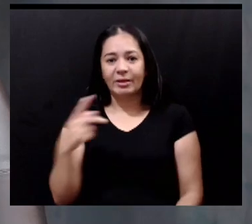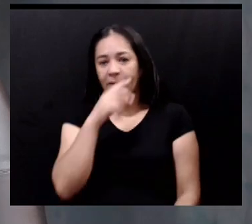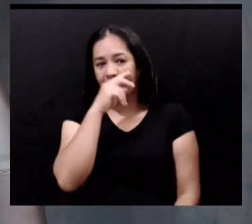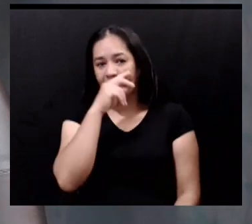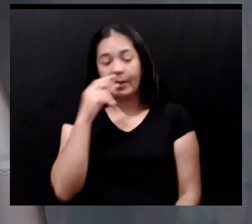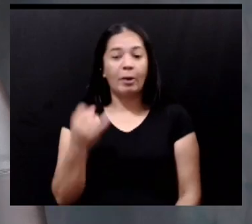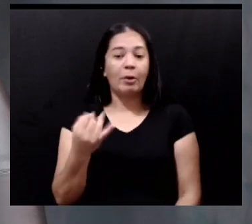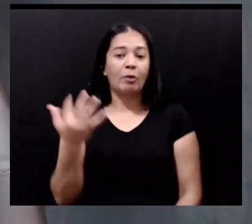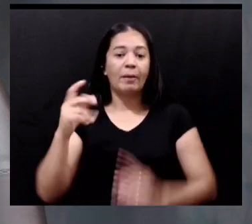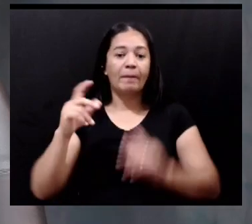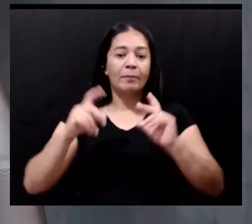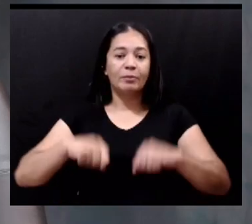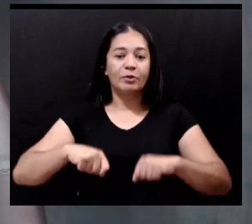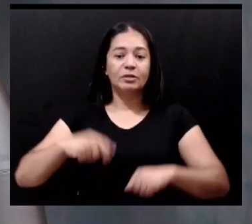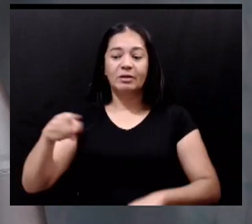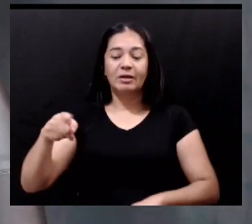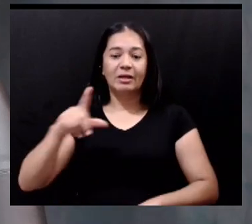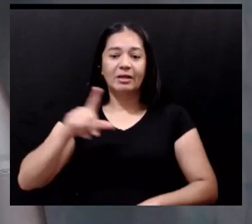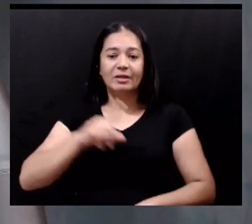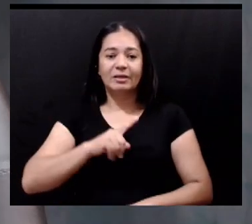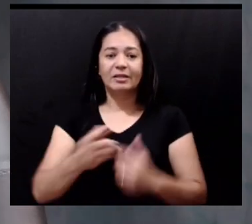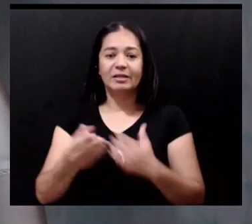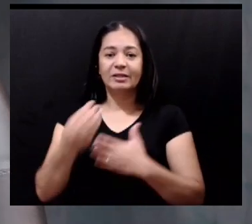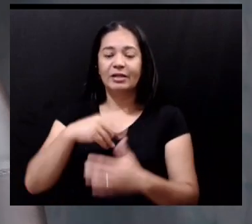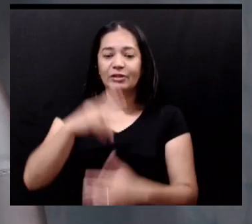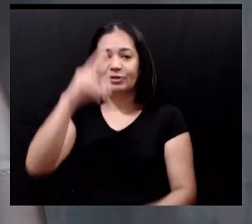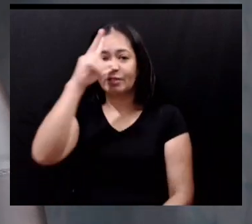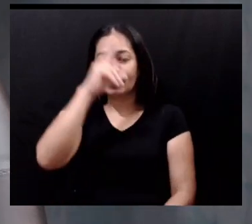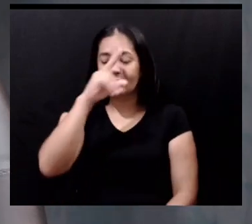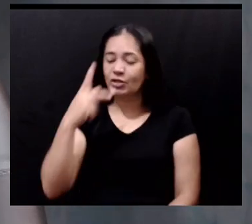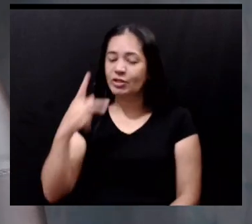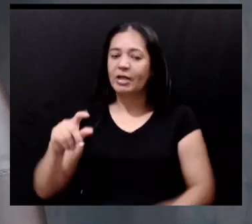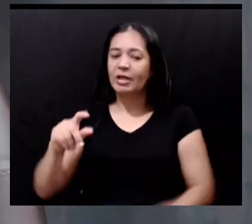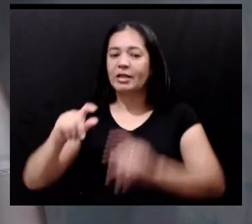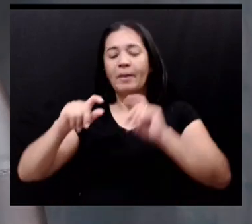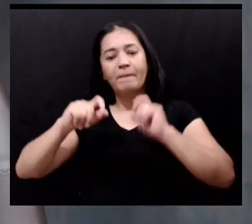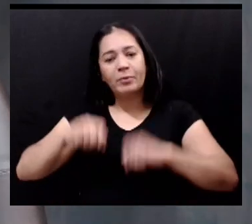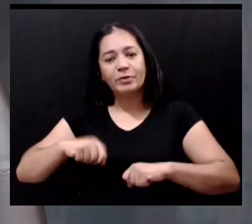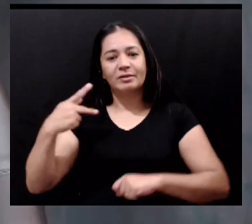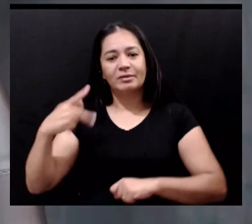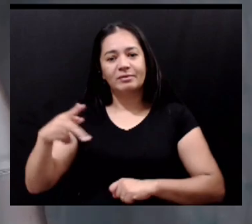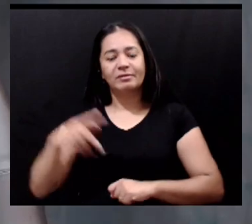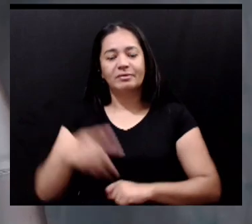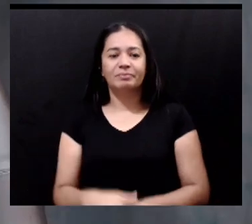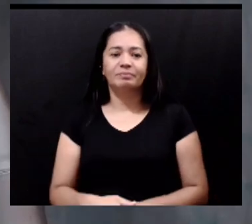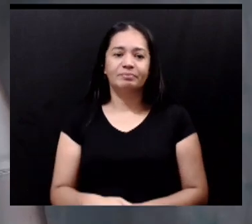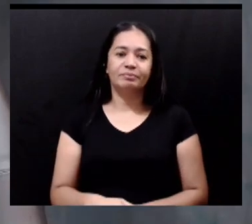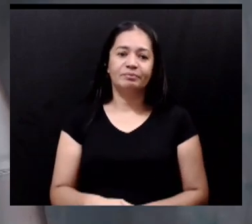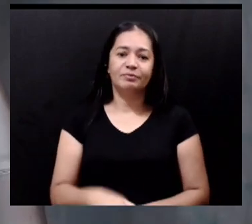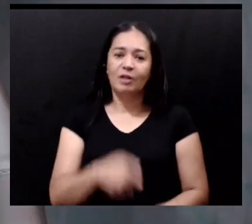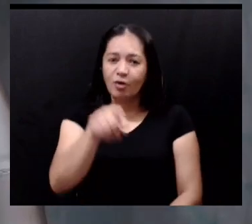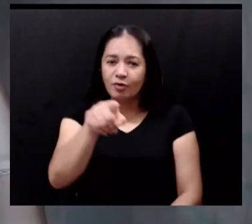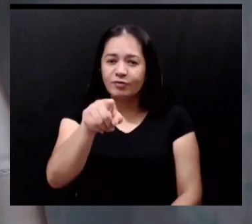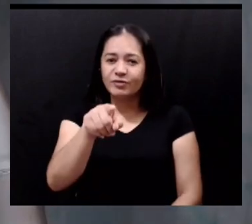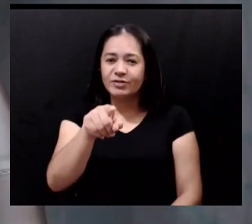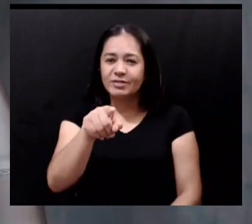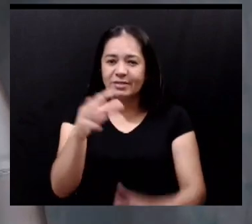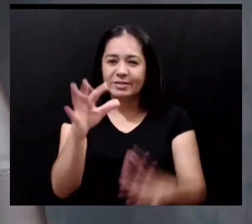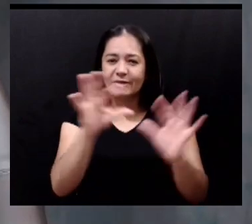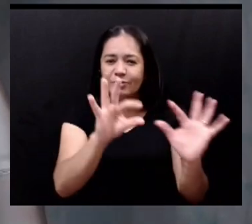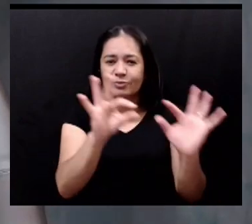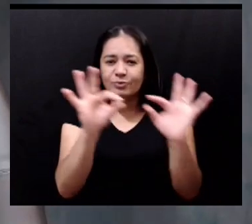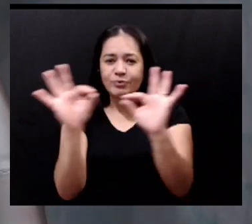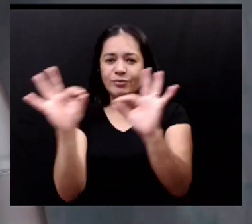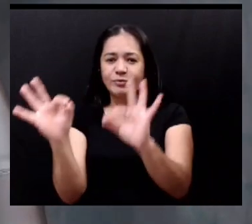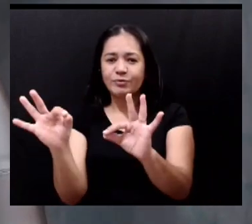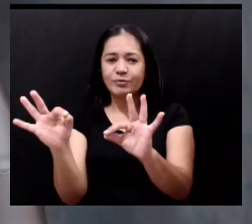tem, dentro da história dela, dentro da possibilidade dela. Então, né, você que está aí nos ouvindo, eu não